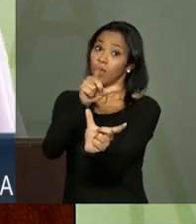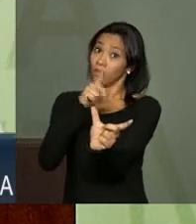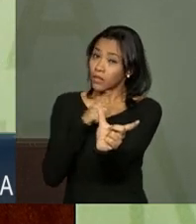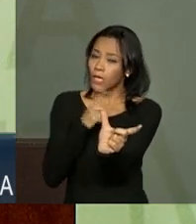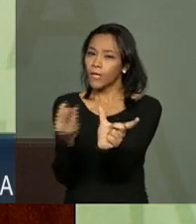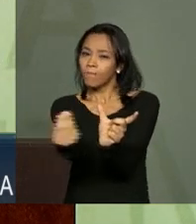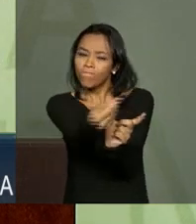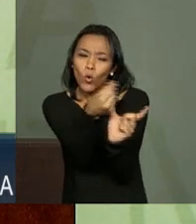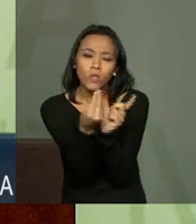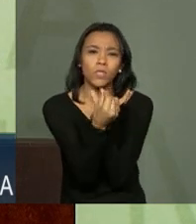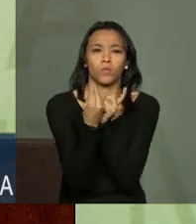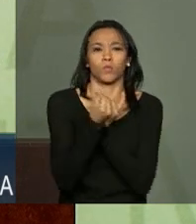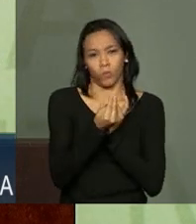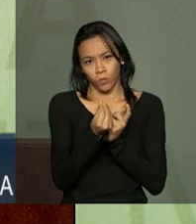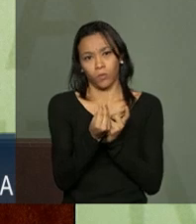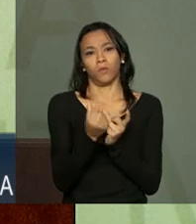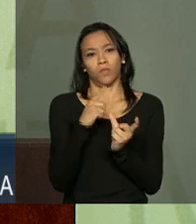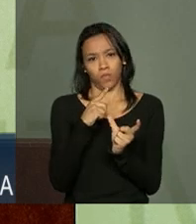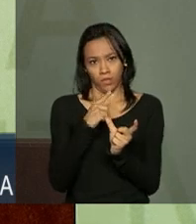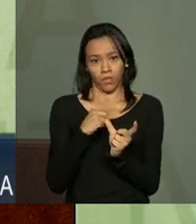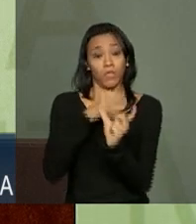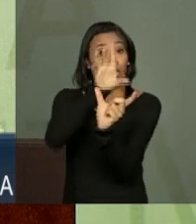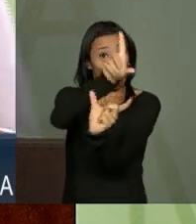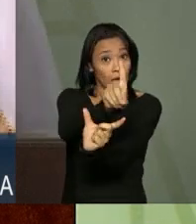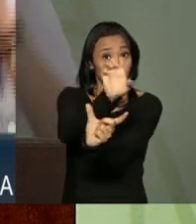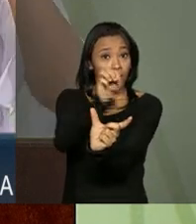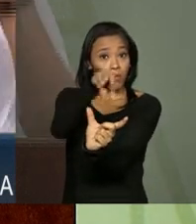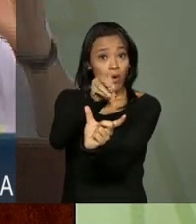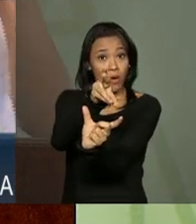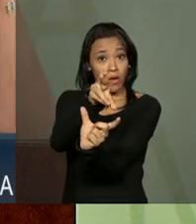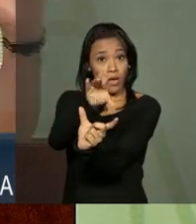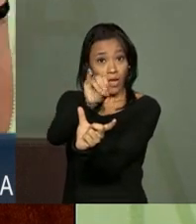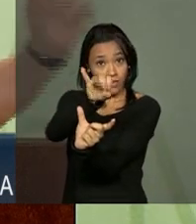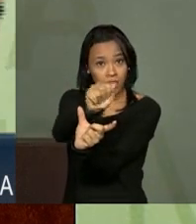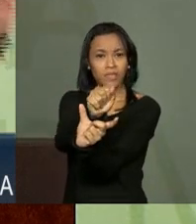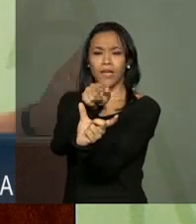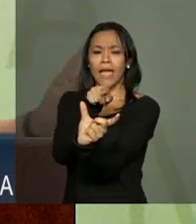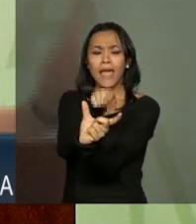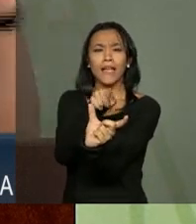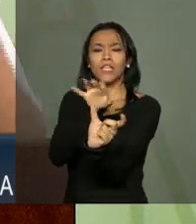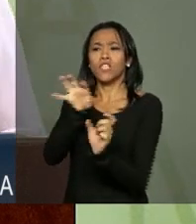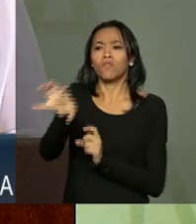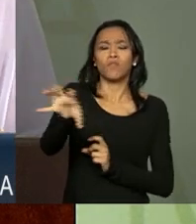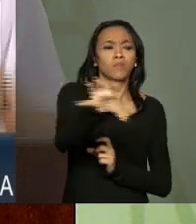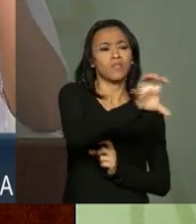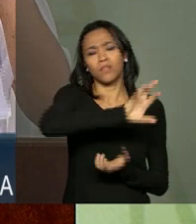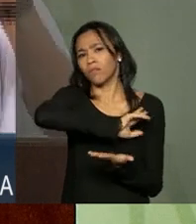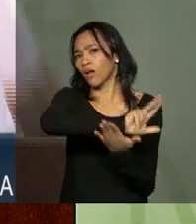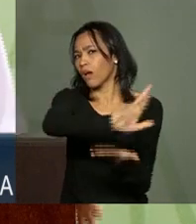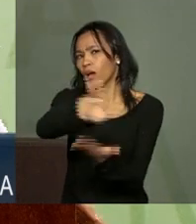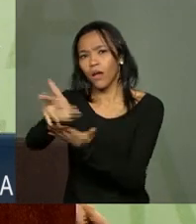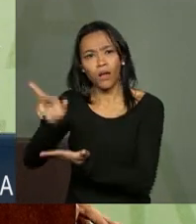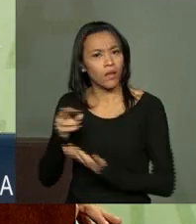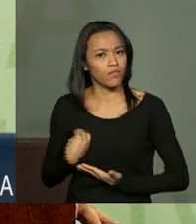tem forma e conteúdo. A democracia afeta todas as dimensões da vida